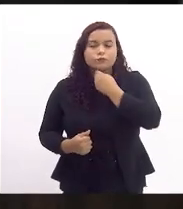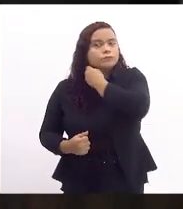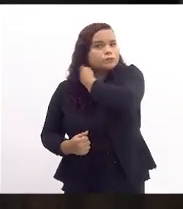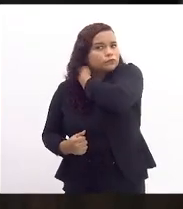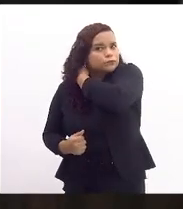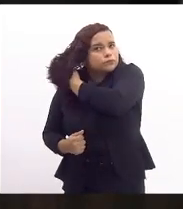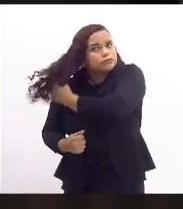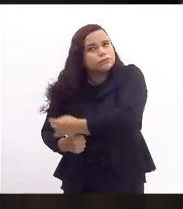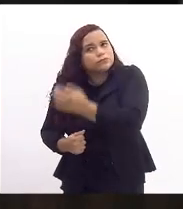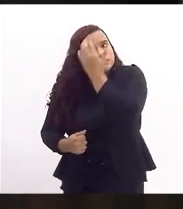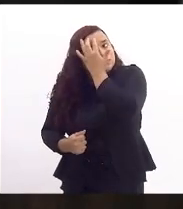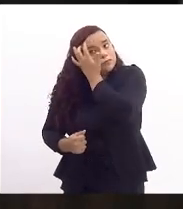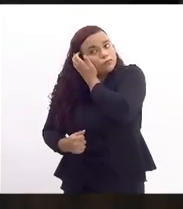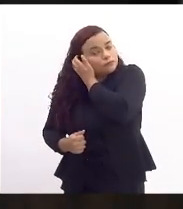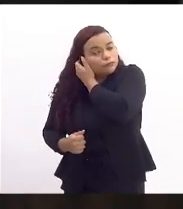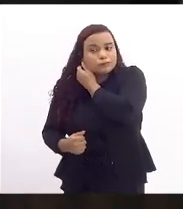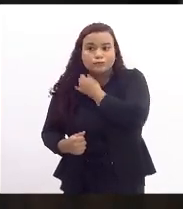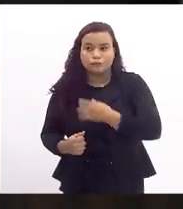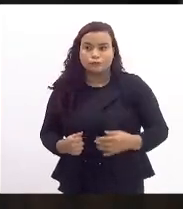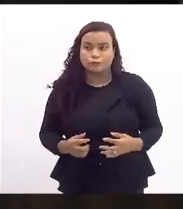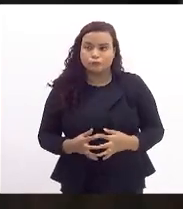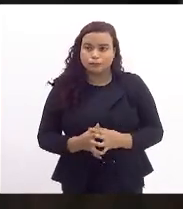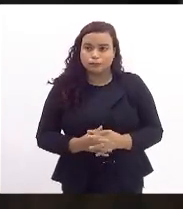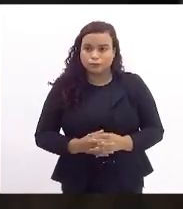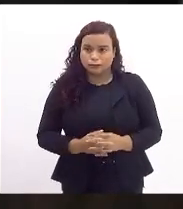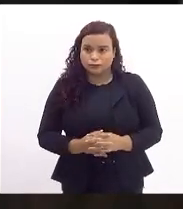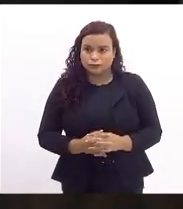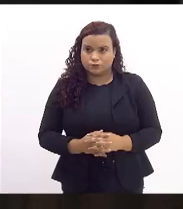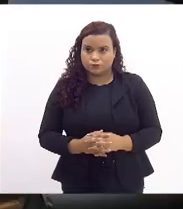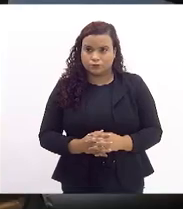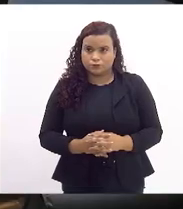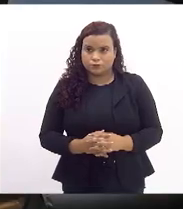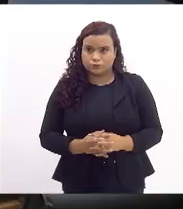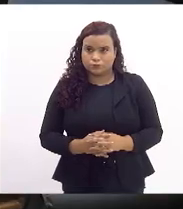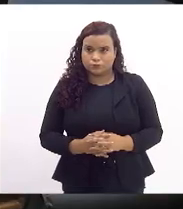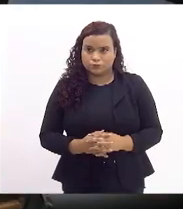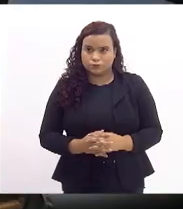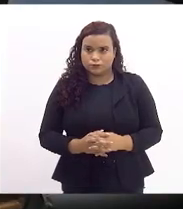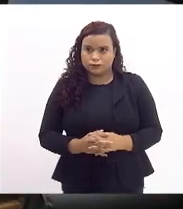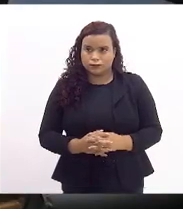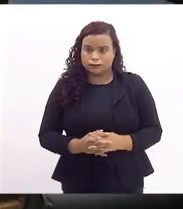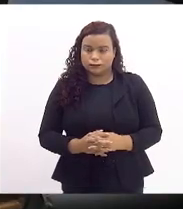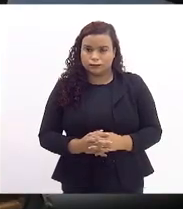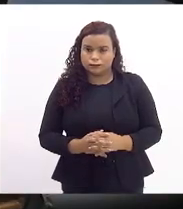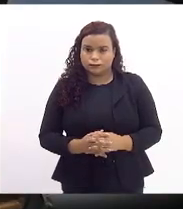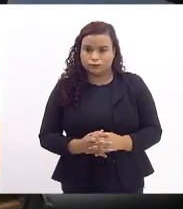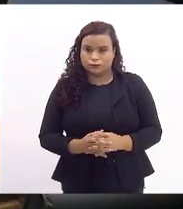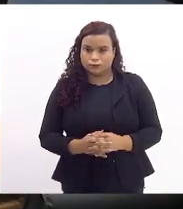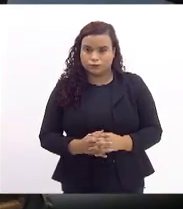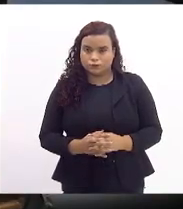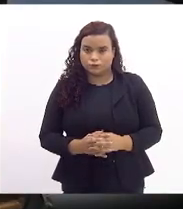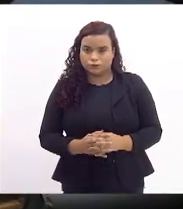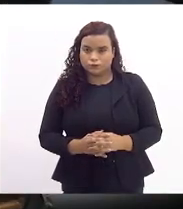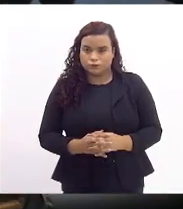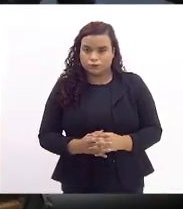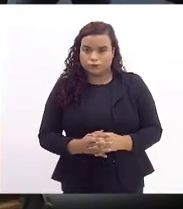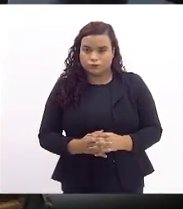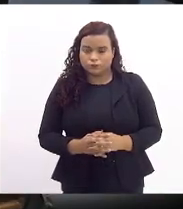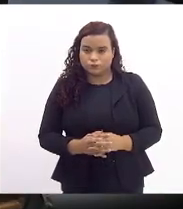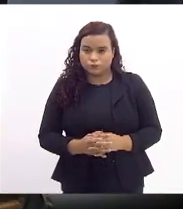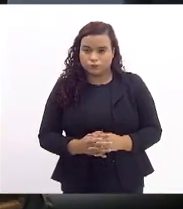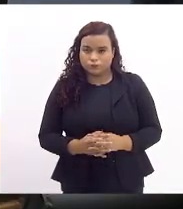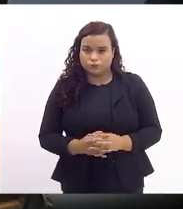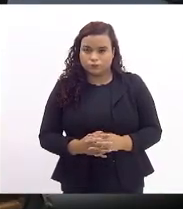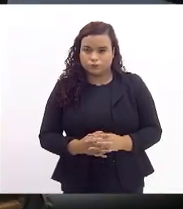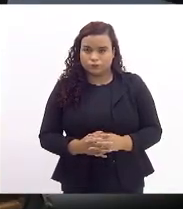me espera aí para mim o Marquinhos hoje e vamos sete de